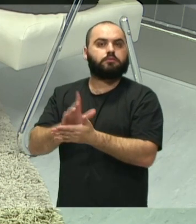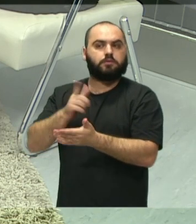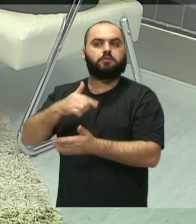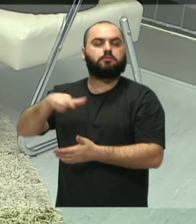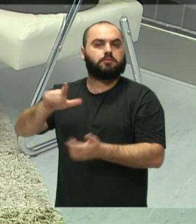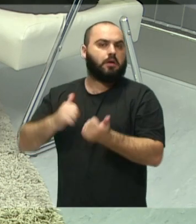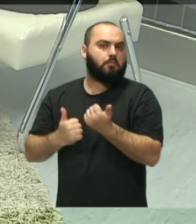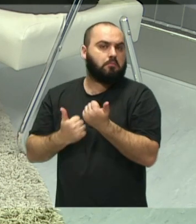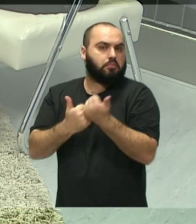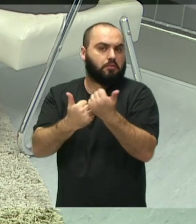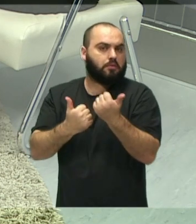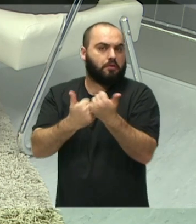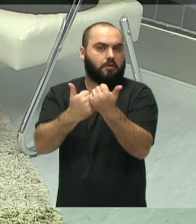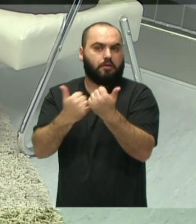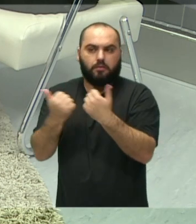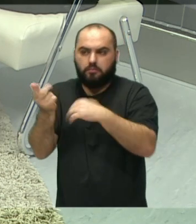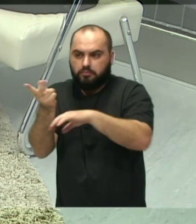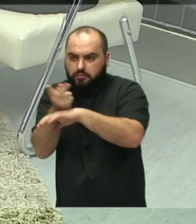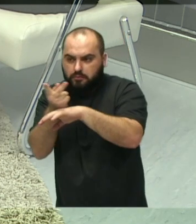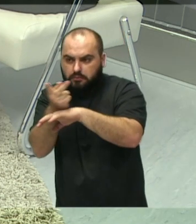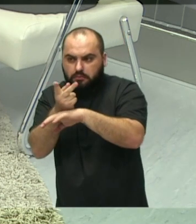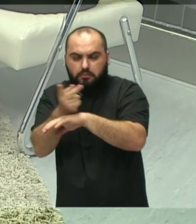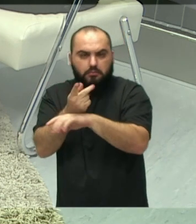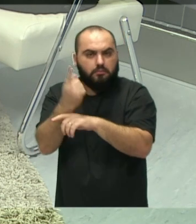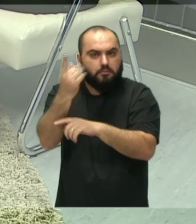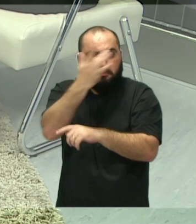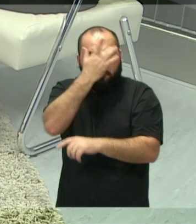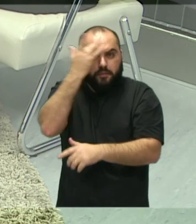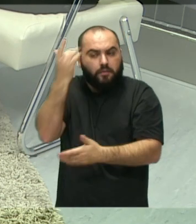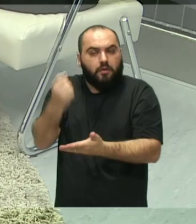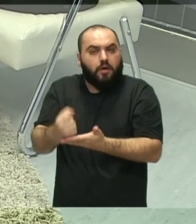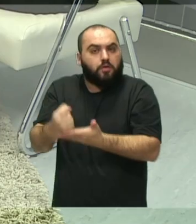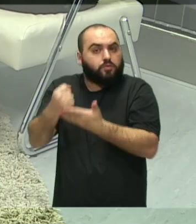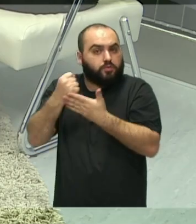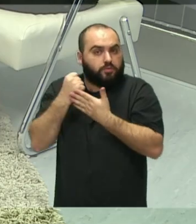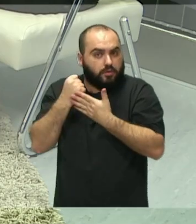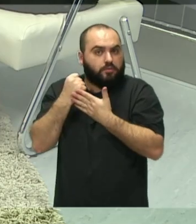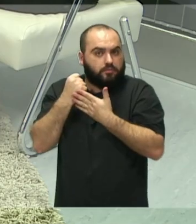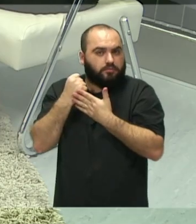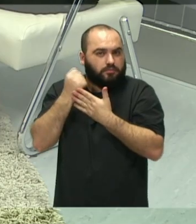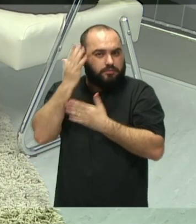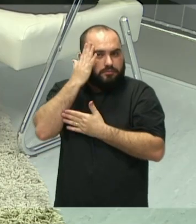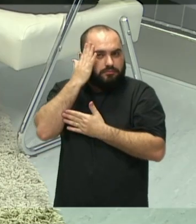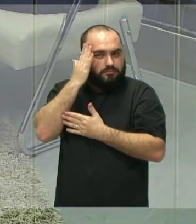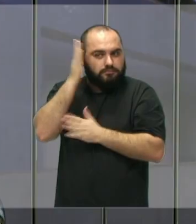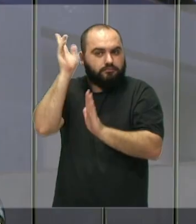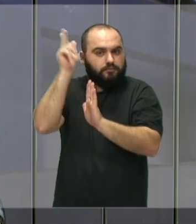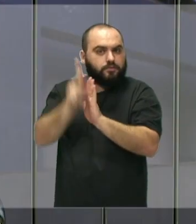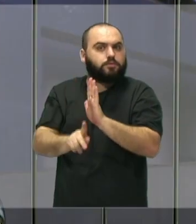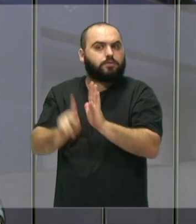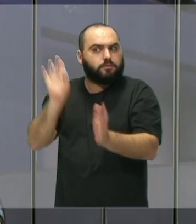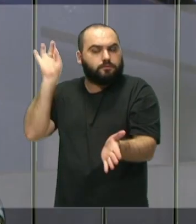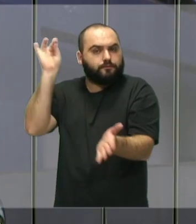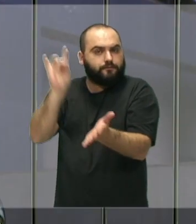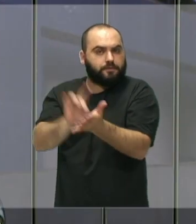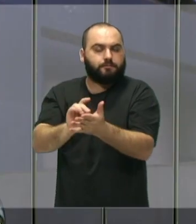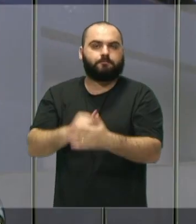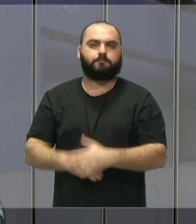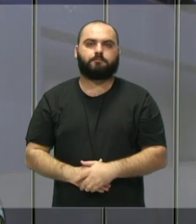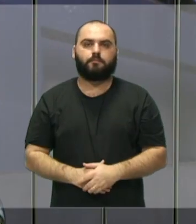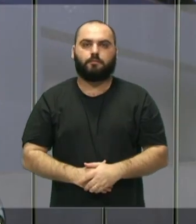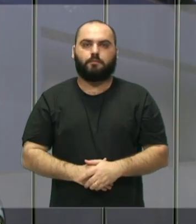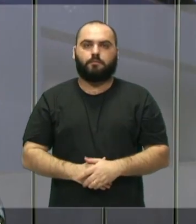alguma pessoa, ou procurar alguma pessoa que pudesse ajudar nesse projeto acontecer realmente. Então, assim